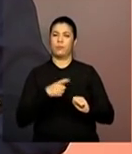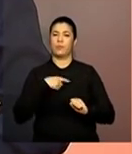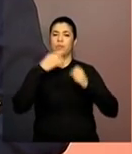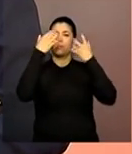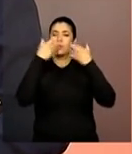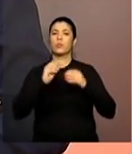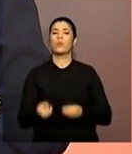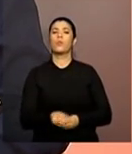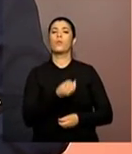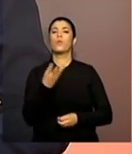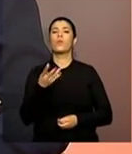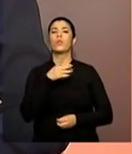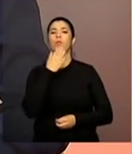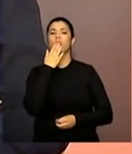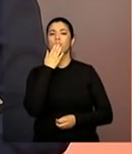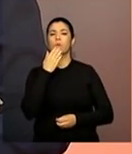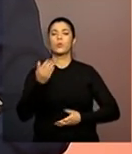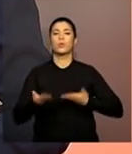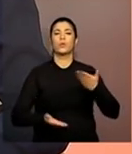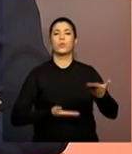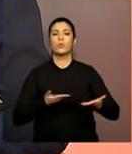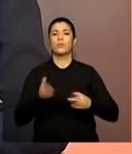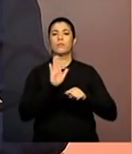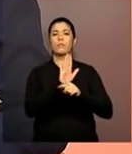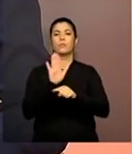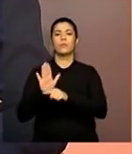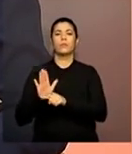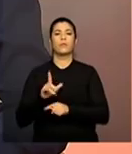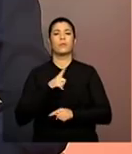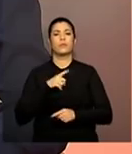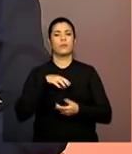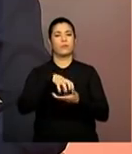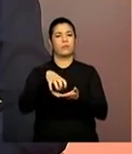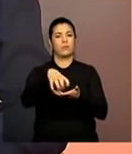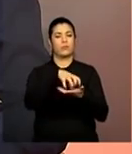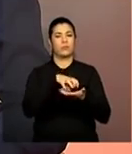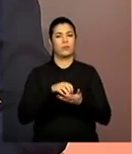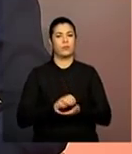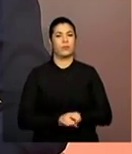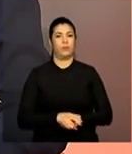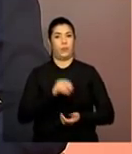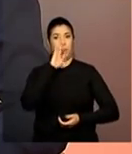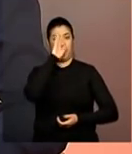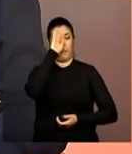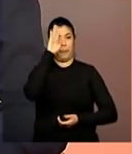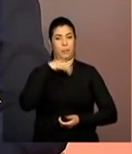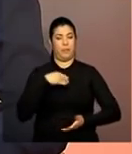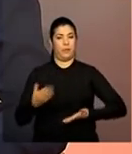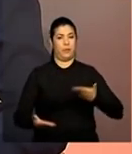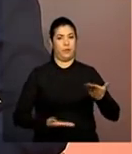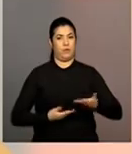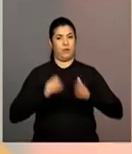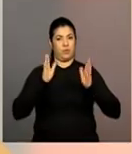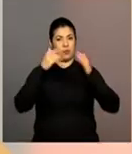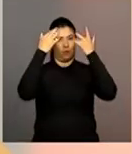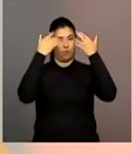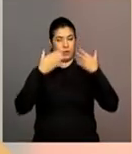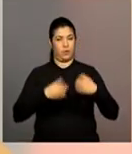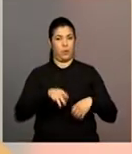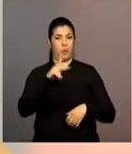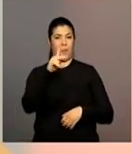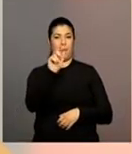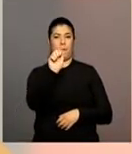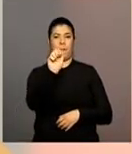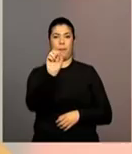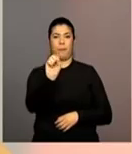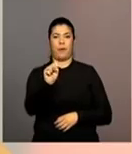os serviços ofertados por essas equipes volantes o principal serviço como eu falei é o pa né o